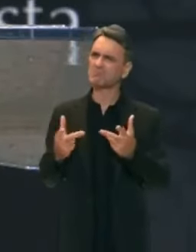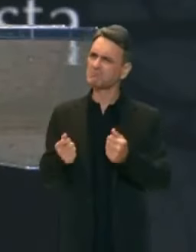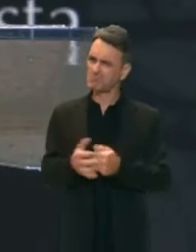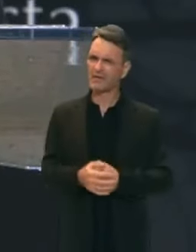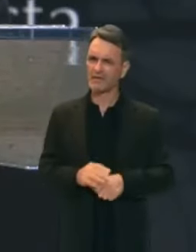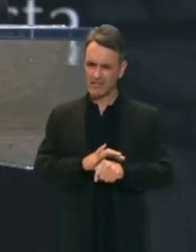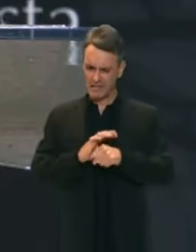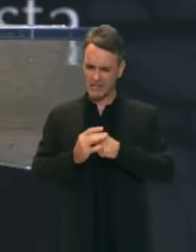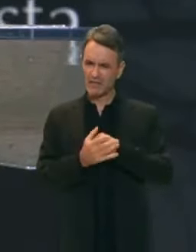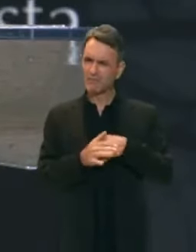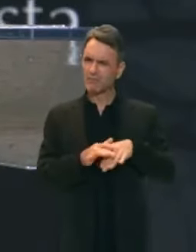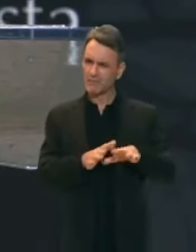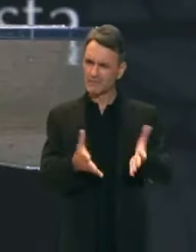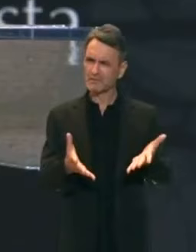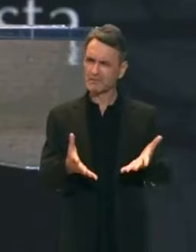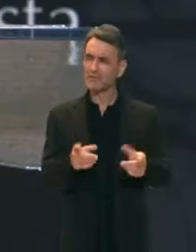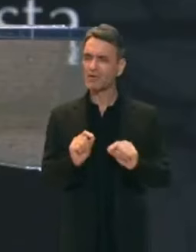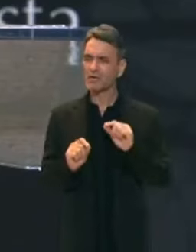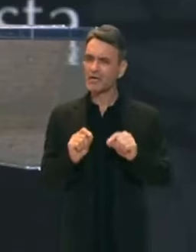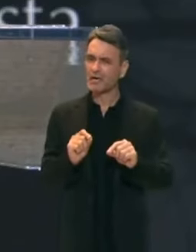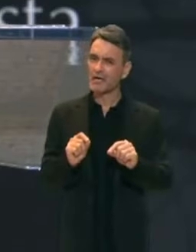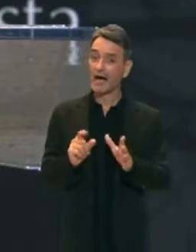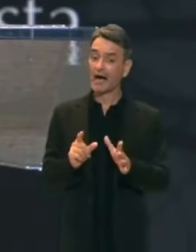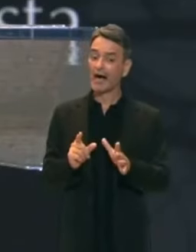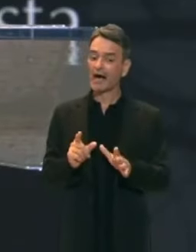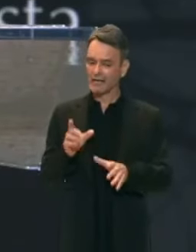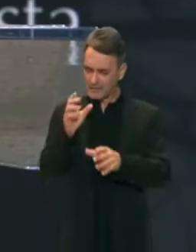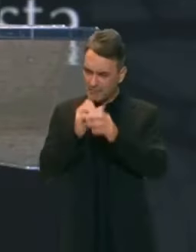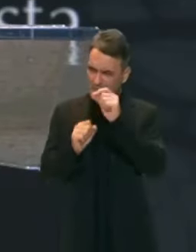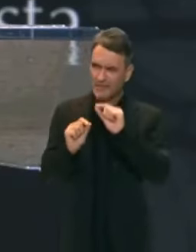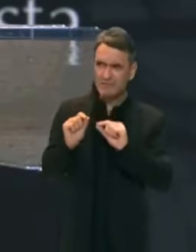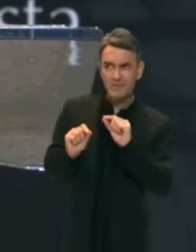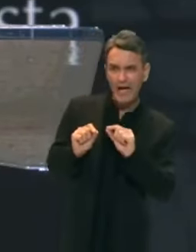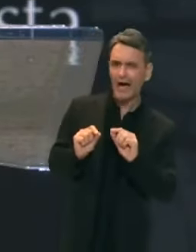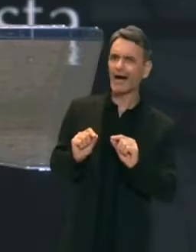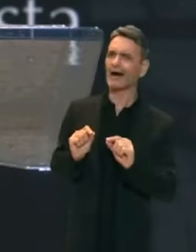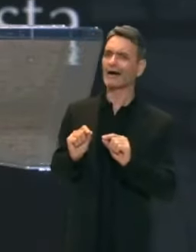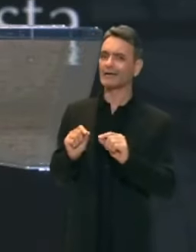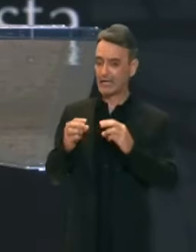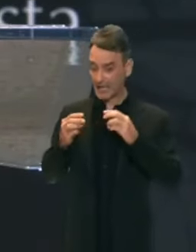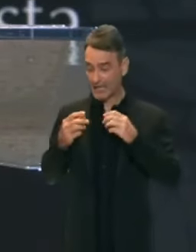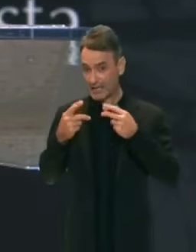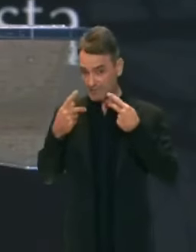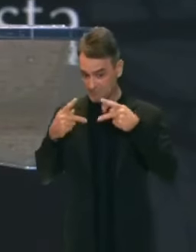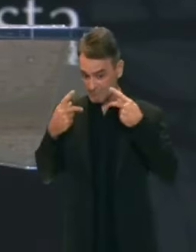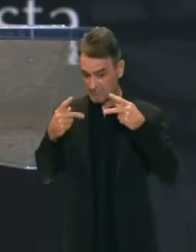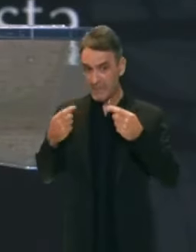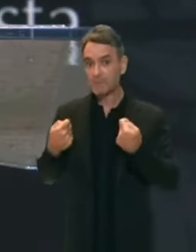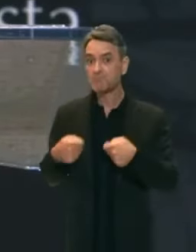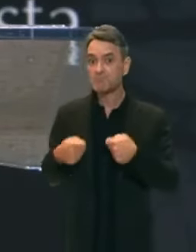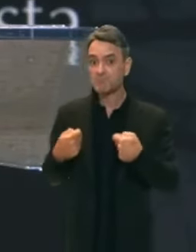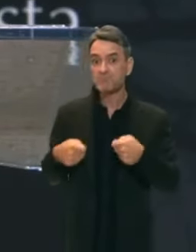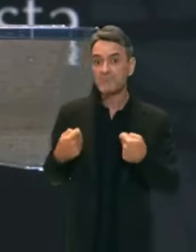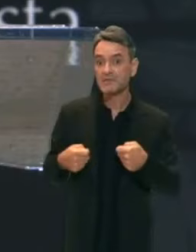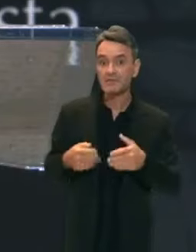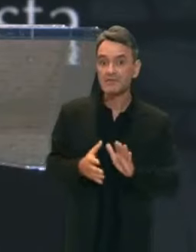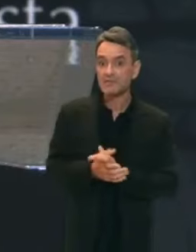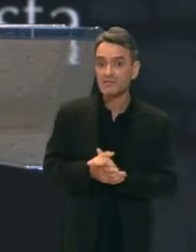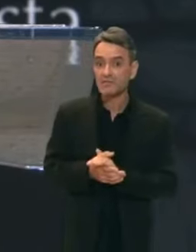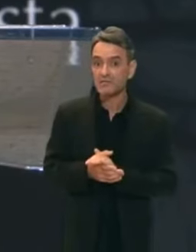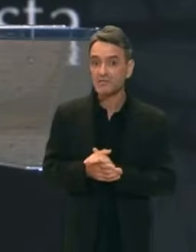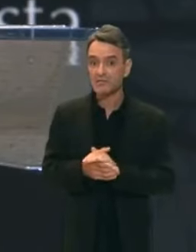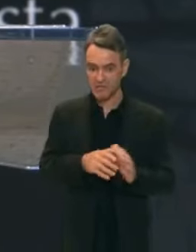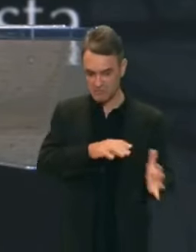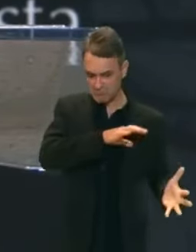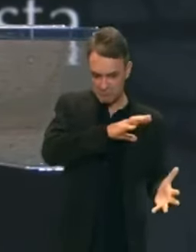nos ensinou a entender que a mensagem precisa ser proclamada nos